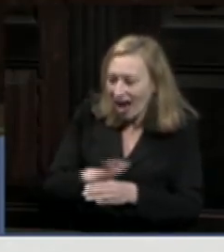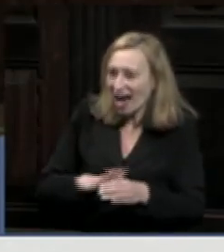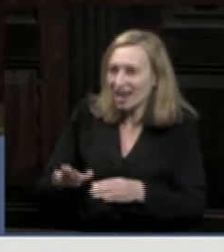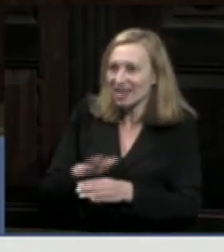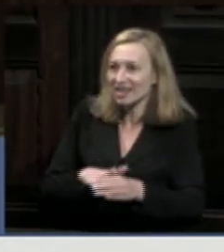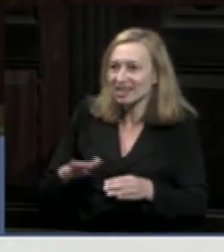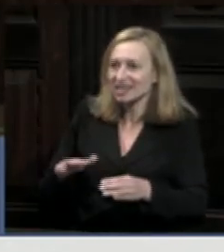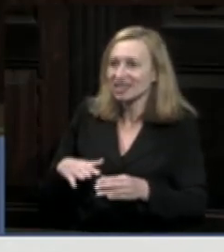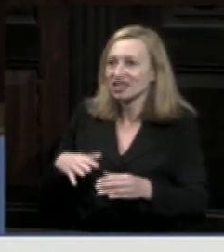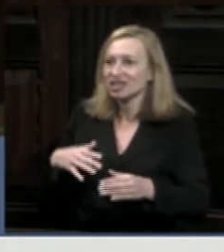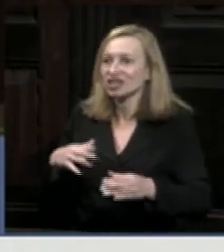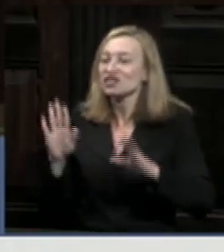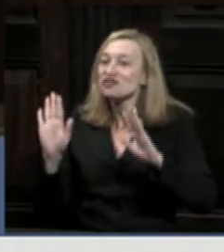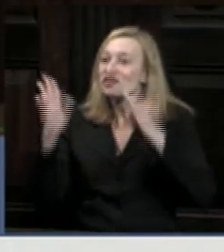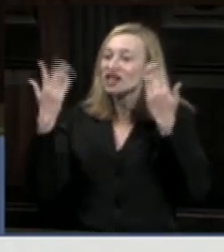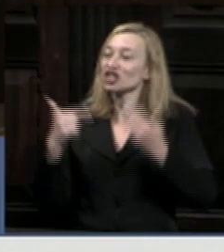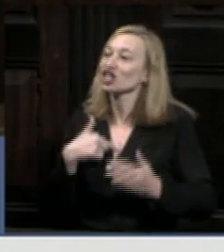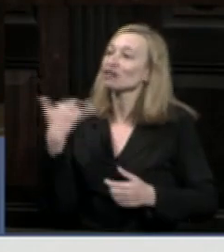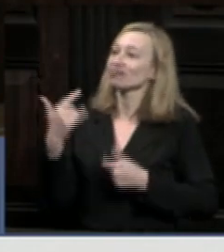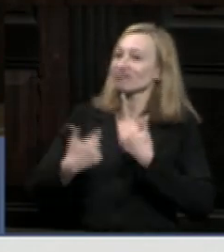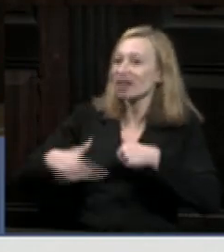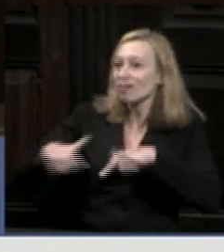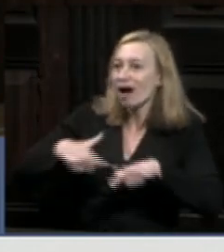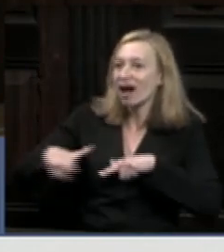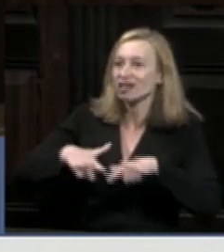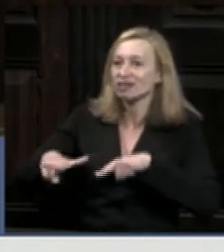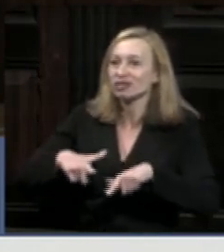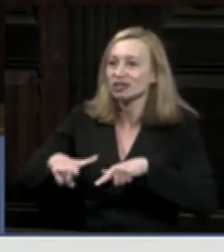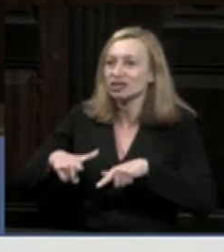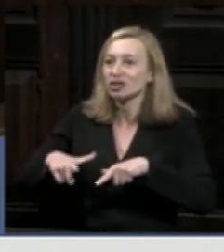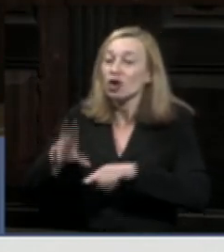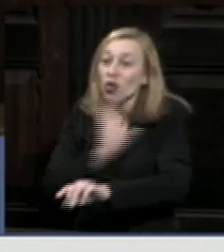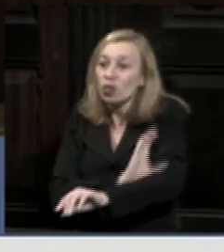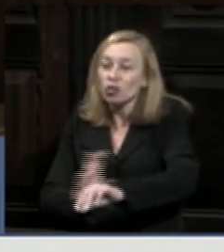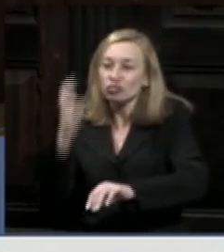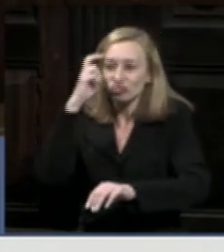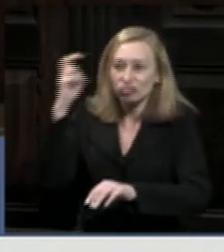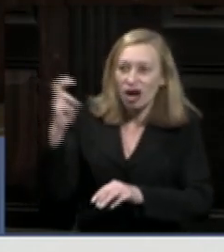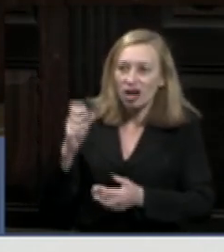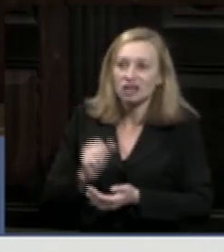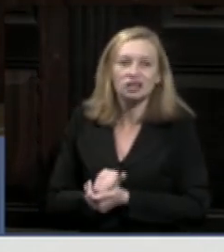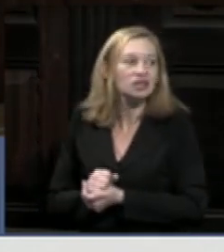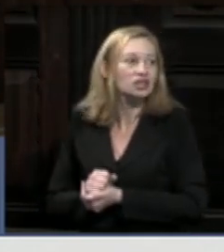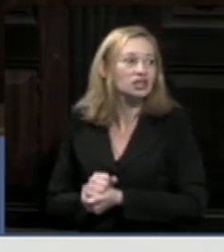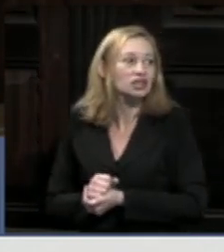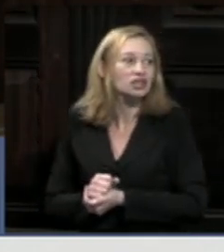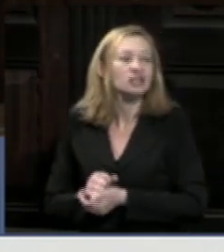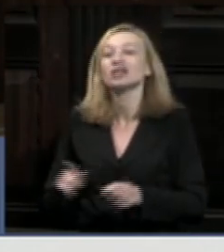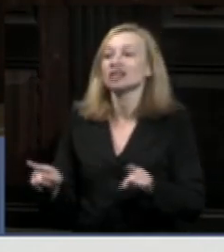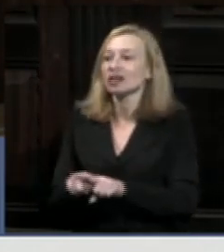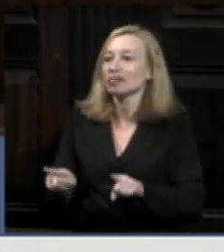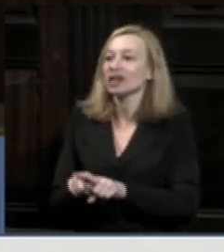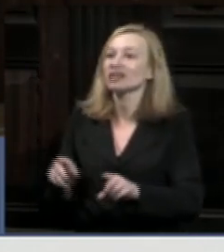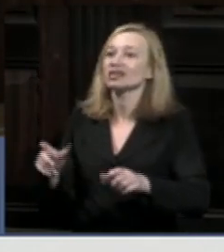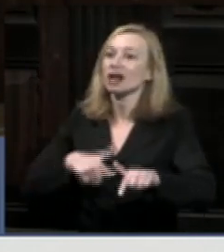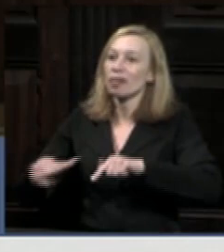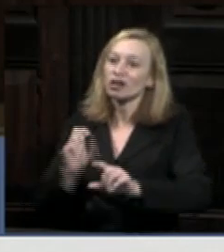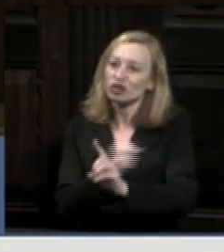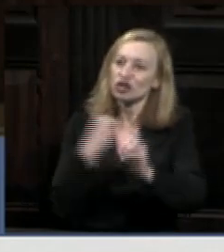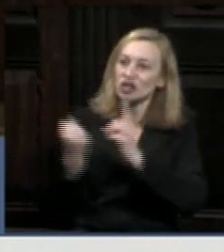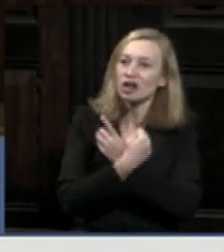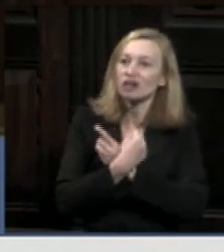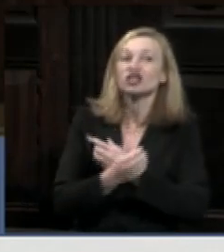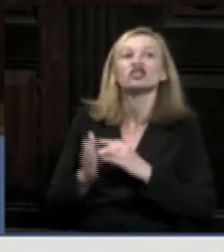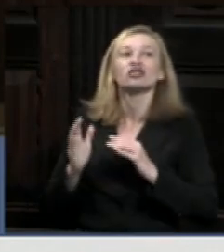área que desenvolvo meus trabalhos é eco culturais e até trabalhos sociais e